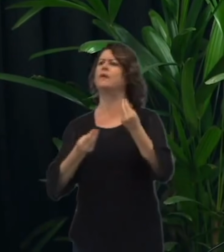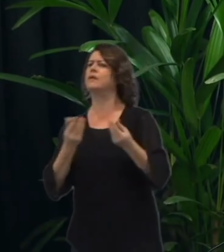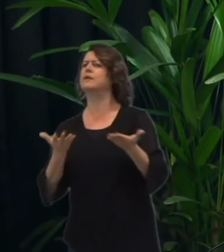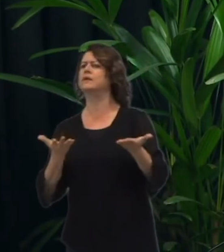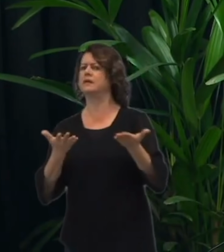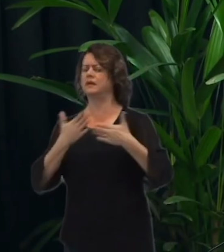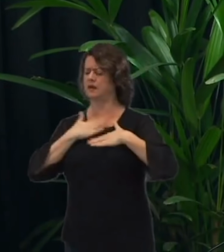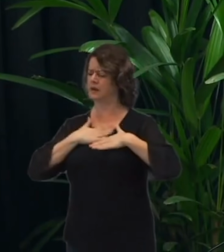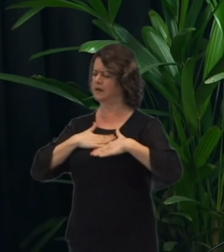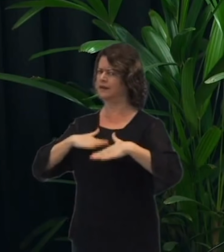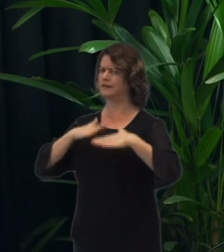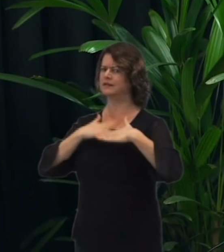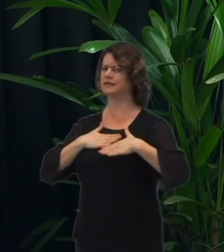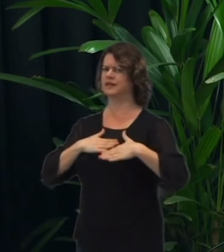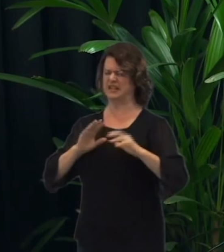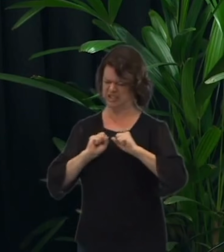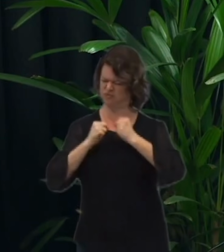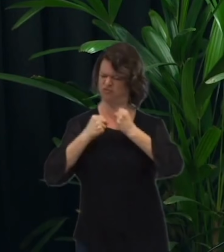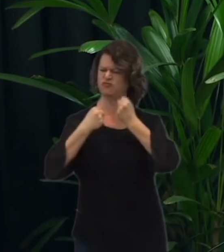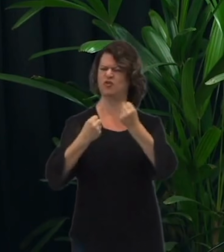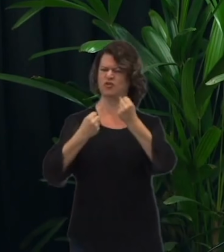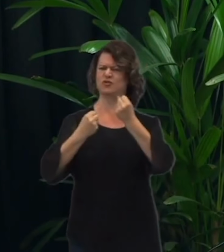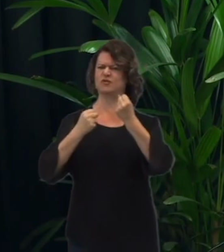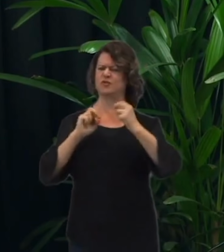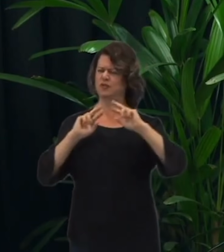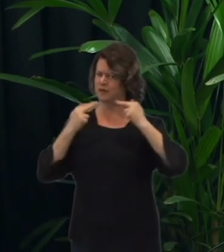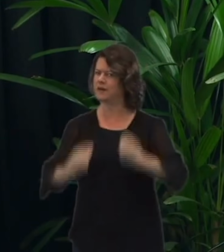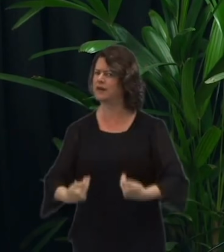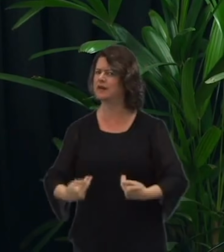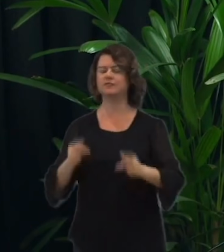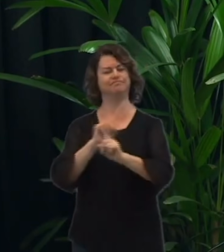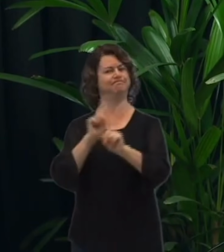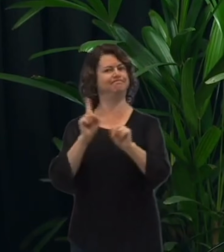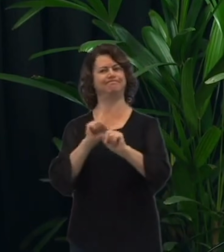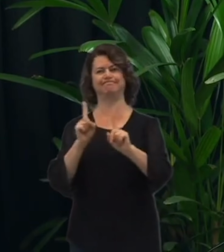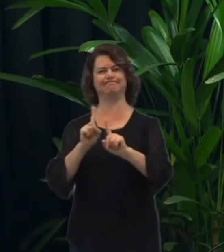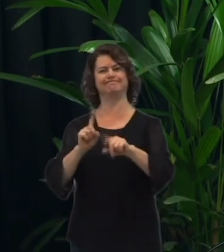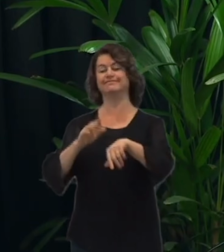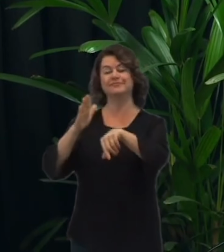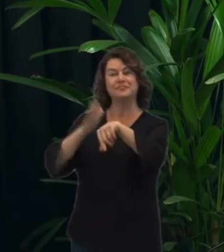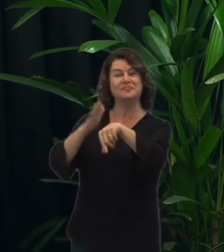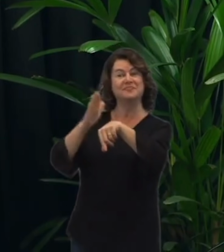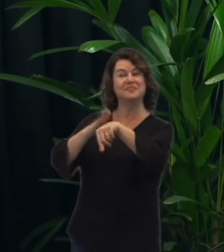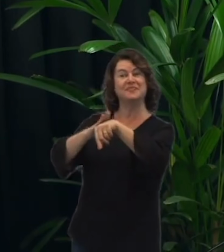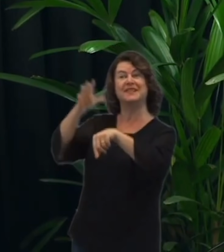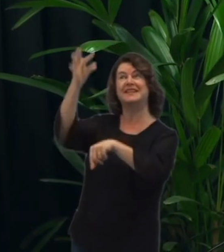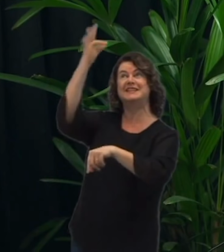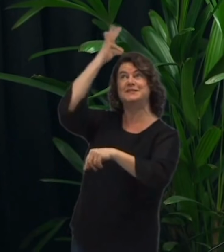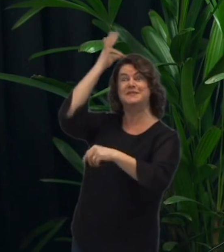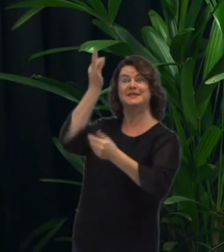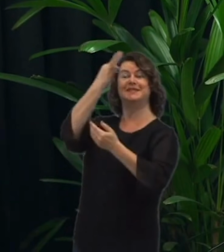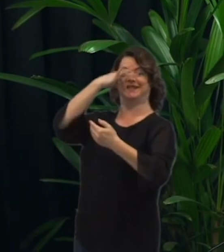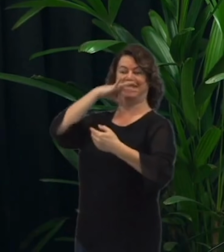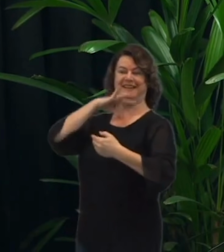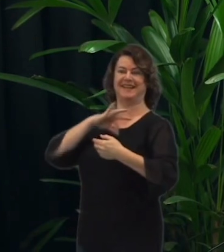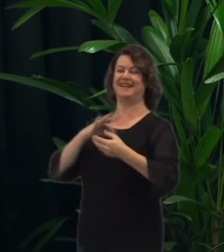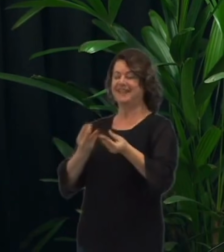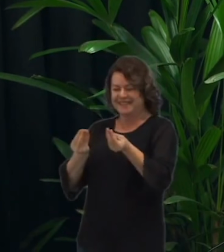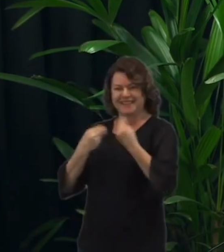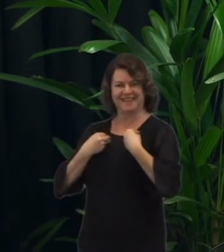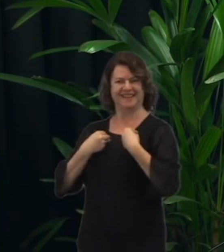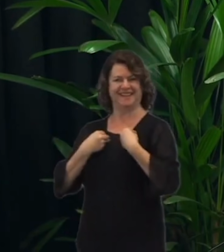Essa mansidão é fruto do Espírito Santo de Deus sobre nossas vidas. E como conseguimos essa